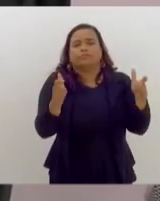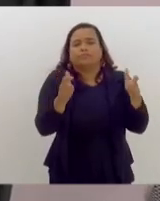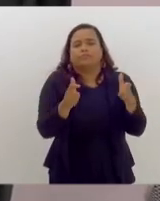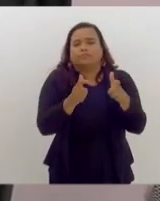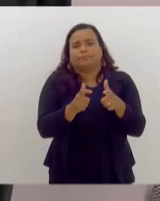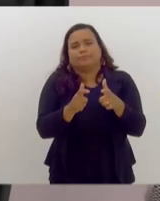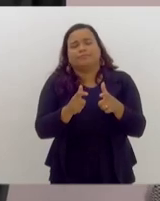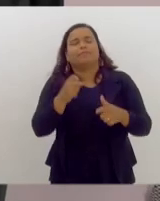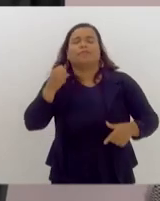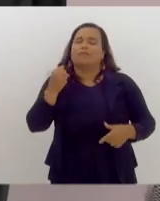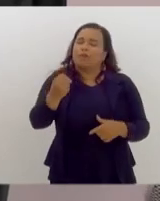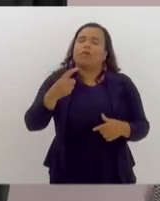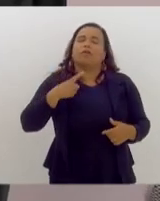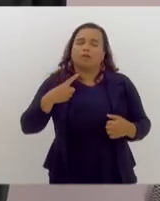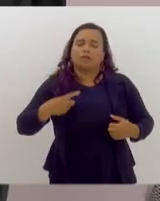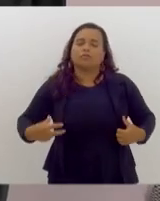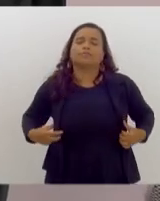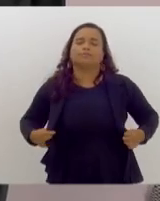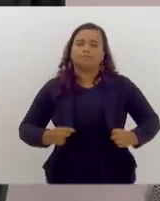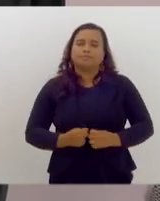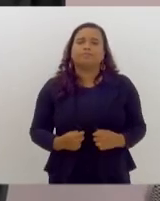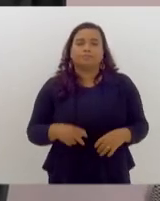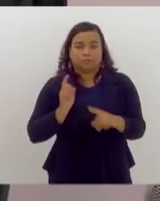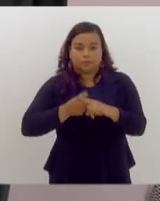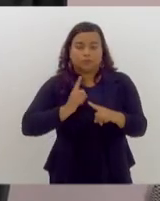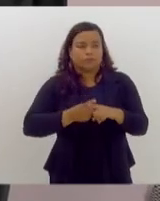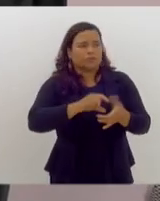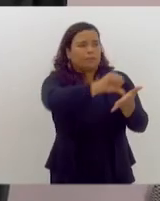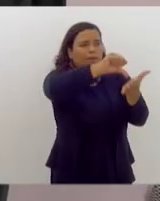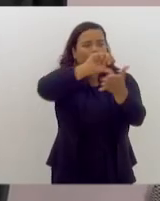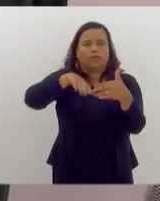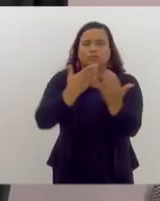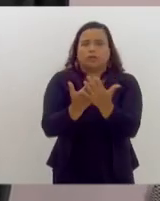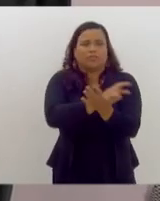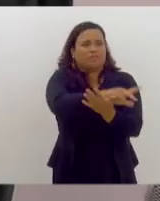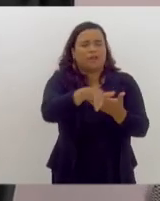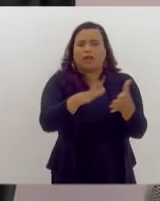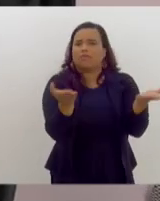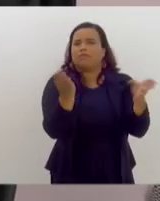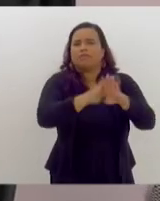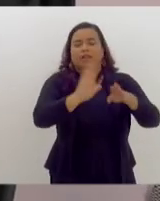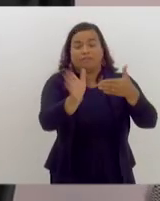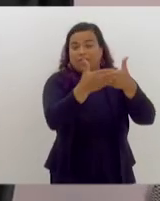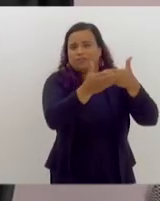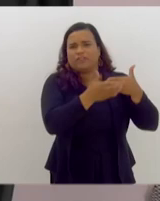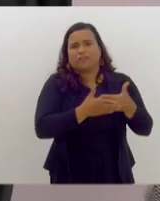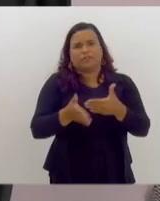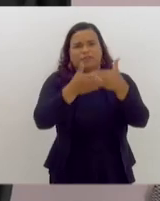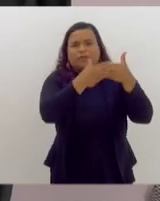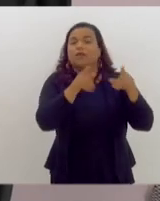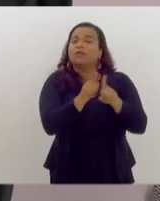muito substantiva, com o fechamento de várias unidades, com a municipalização de várias outras,